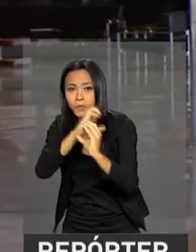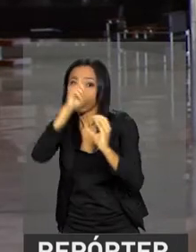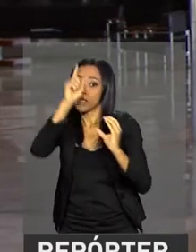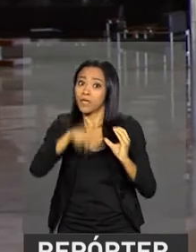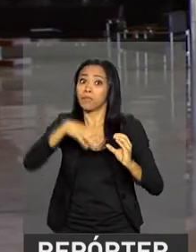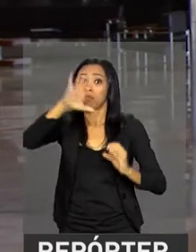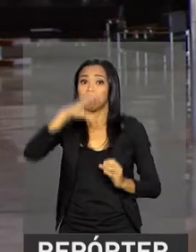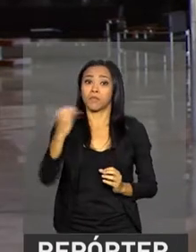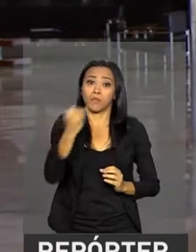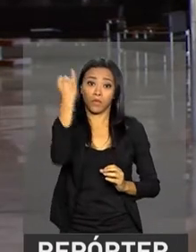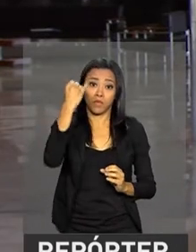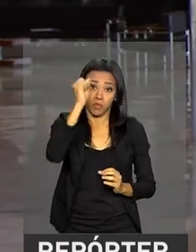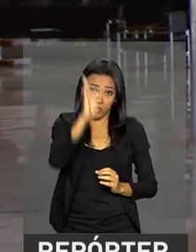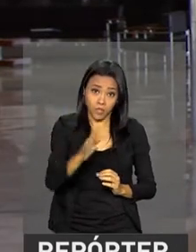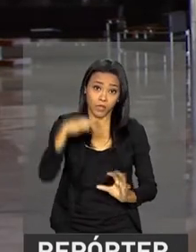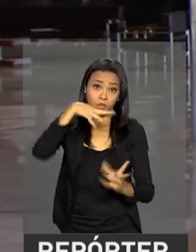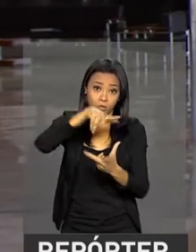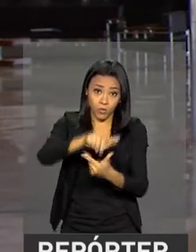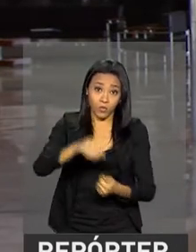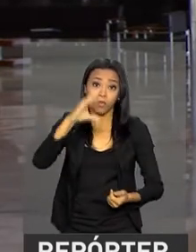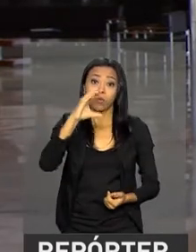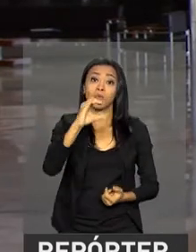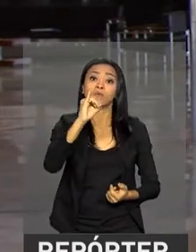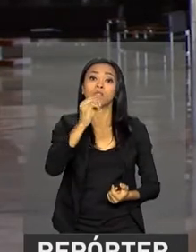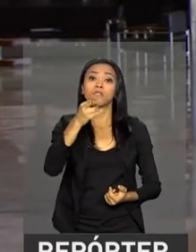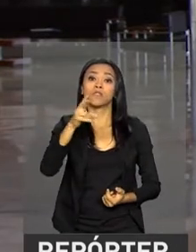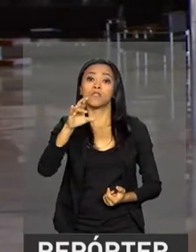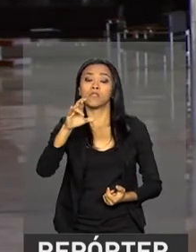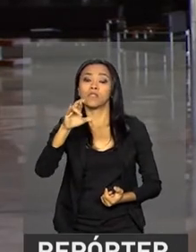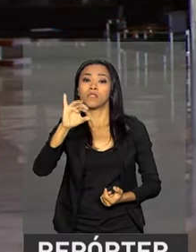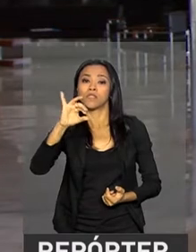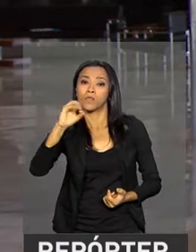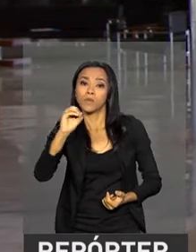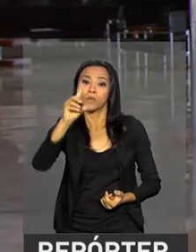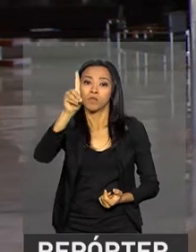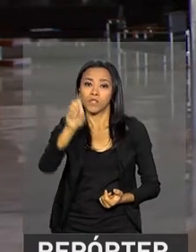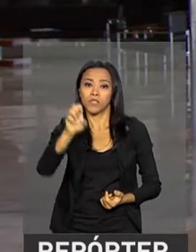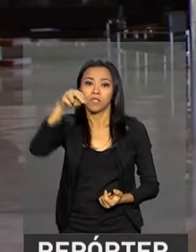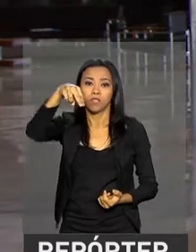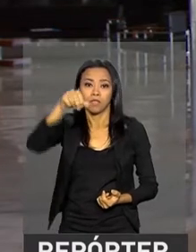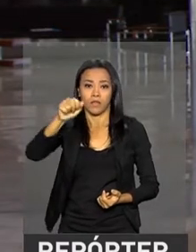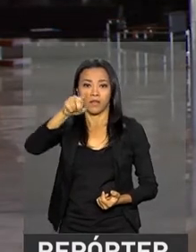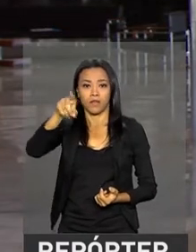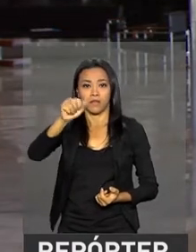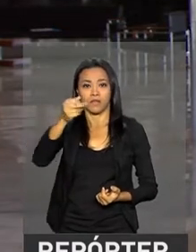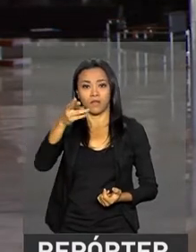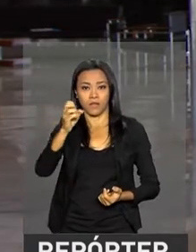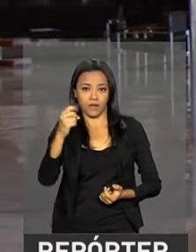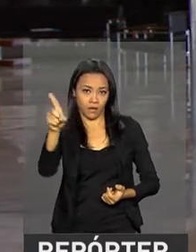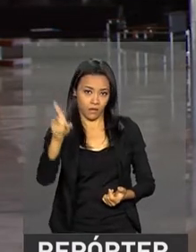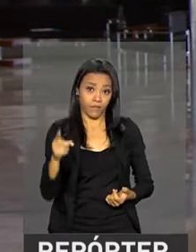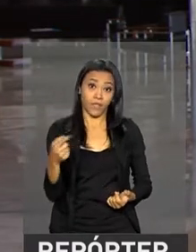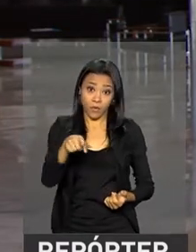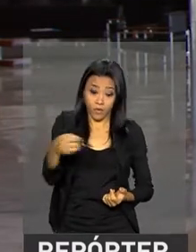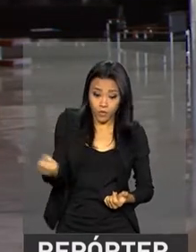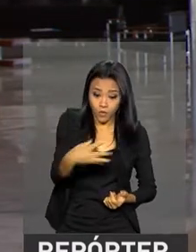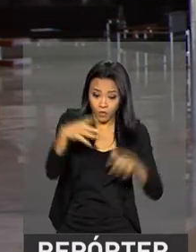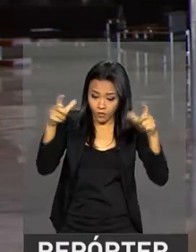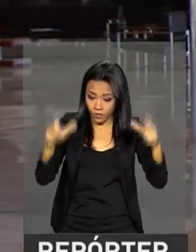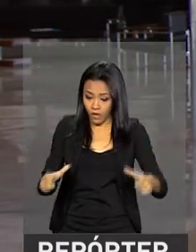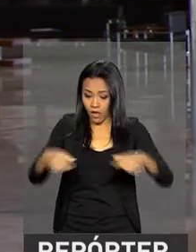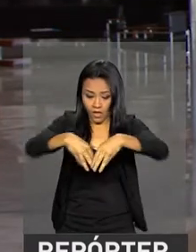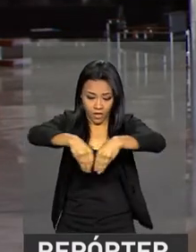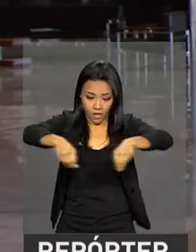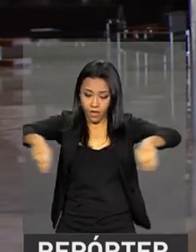Brasil e do mundo, reunindo aí todos os anos mais de 2 milhões de pessoas. Agora, com essa nova área, com esse novo